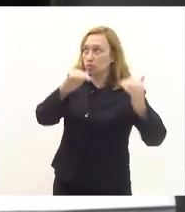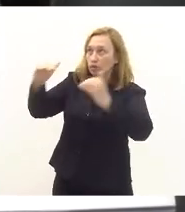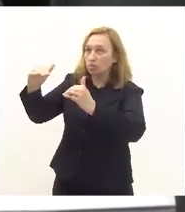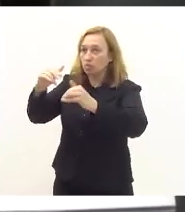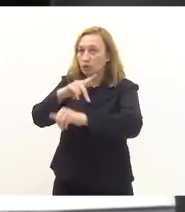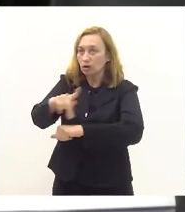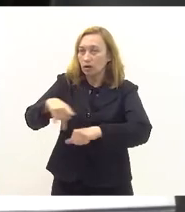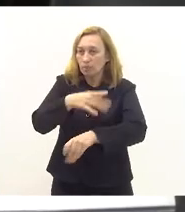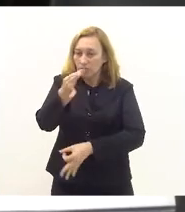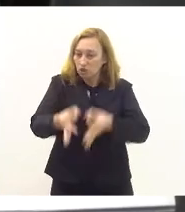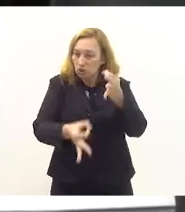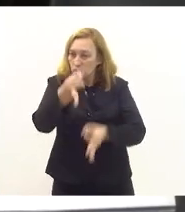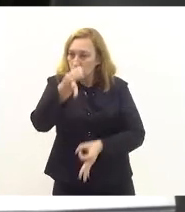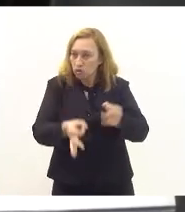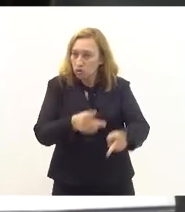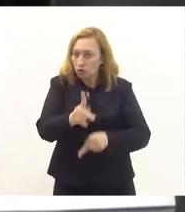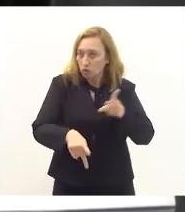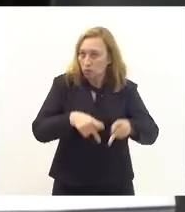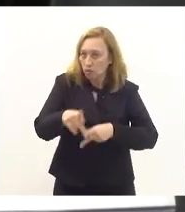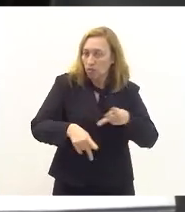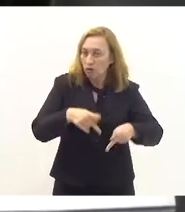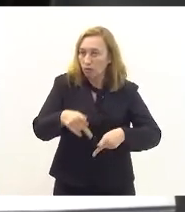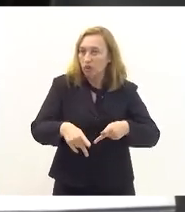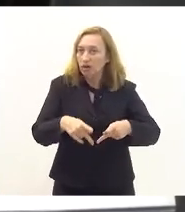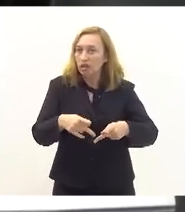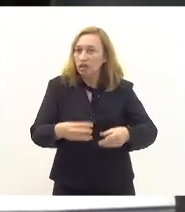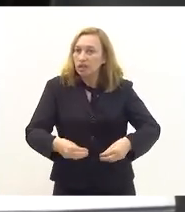pátria justa para o seu povo, que